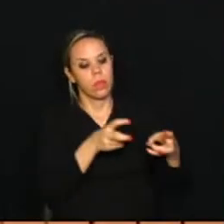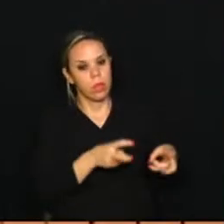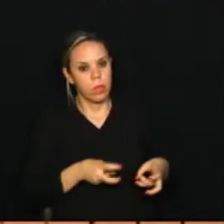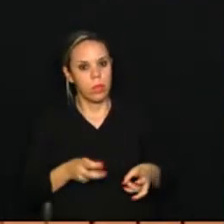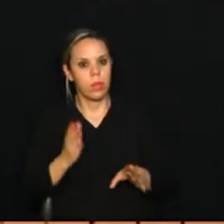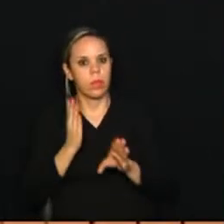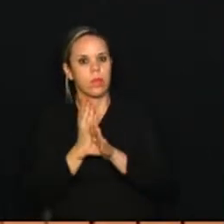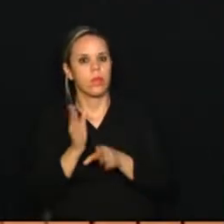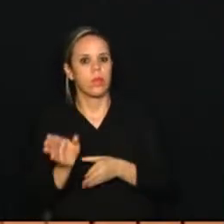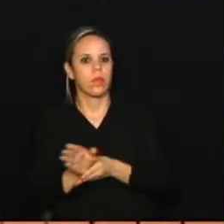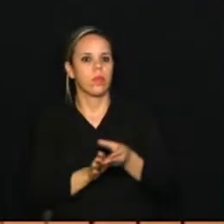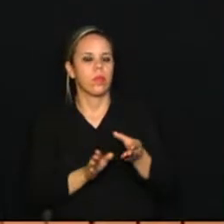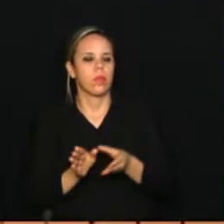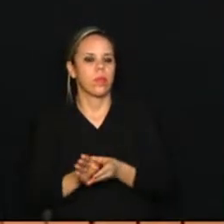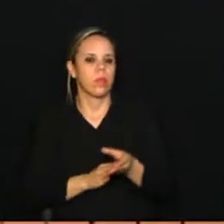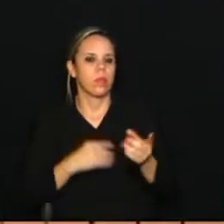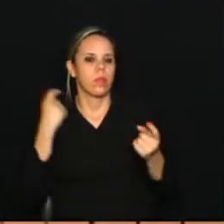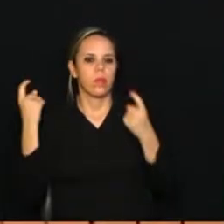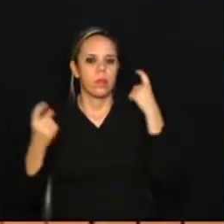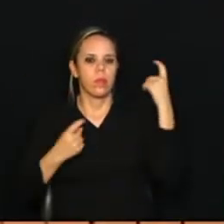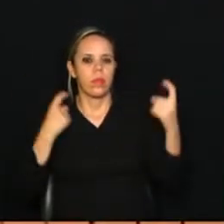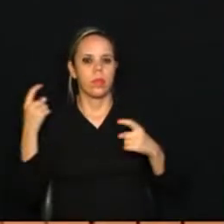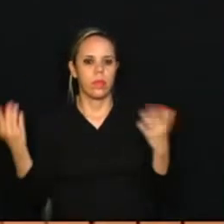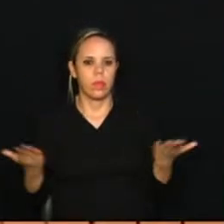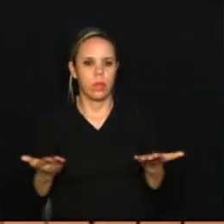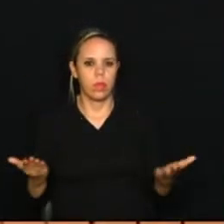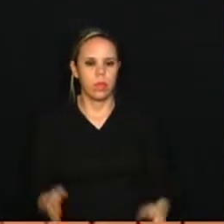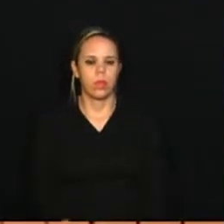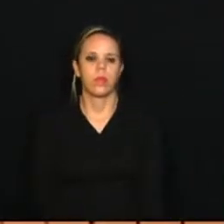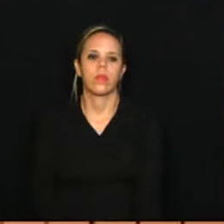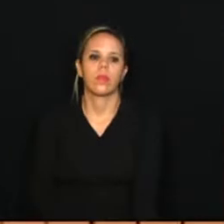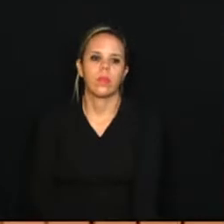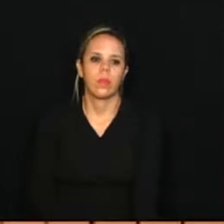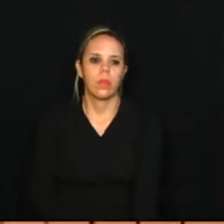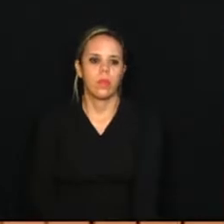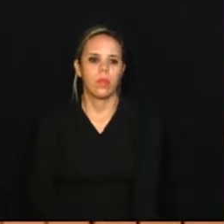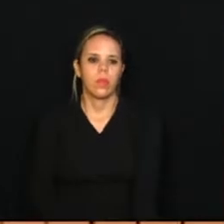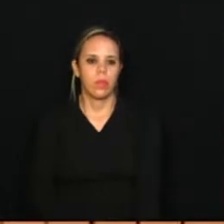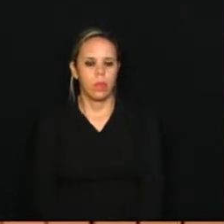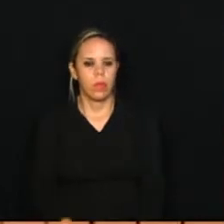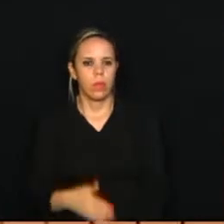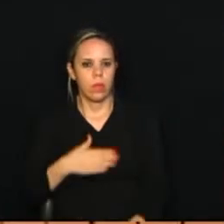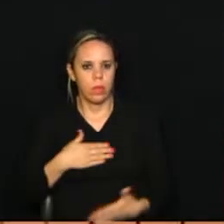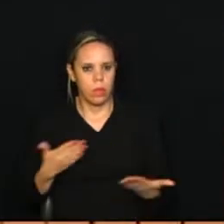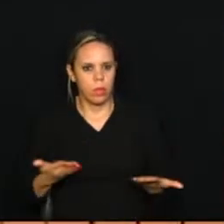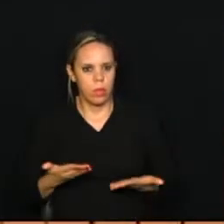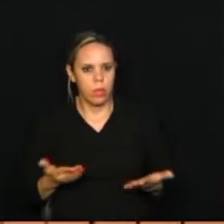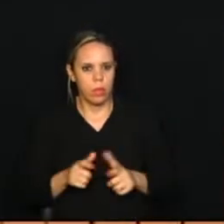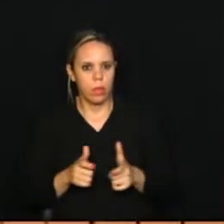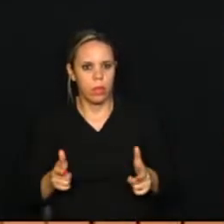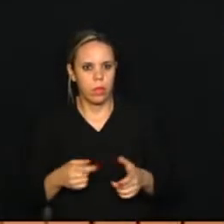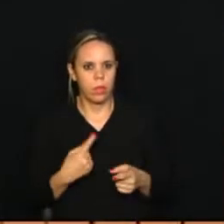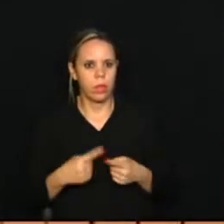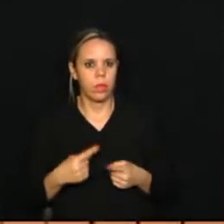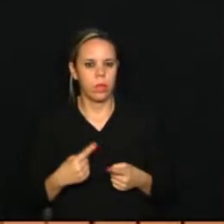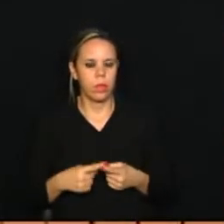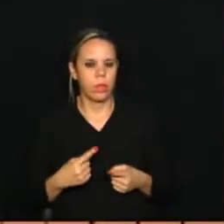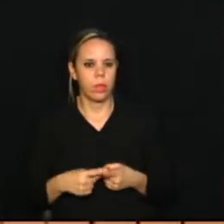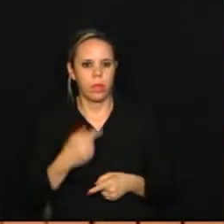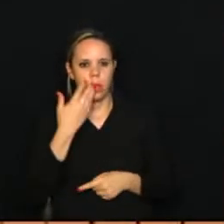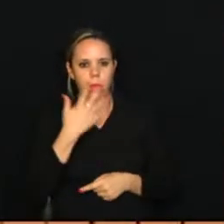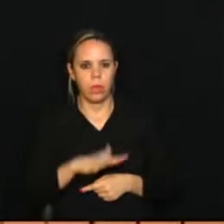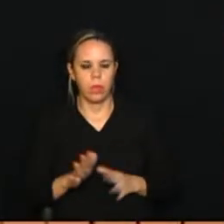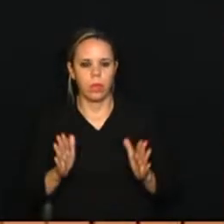notificavam o Conselho. E a preocupação hoje, minha, nesse aspecto, é muito grande, porque as crianças estão